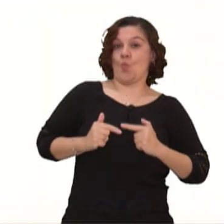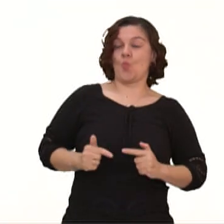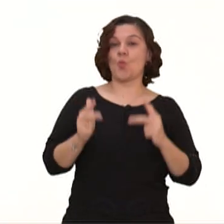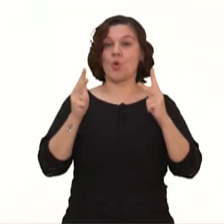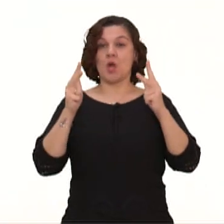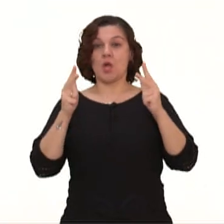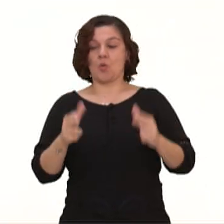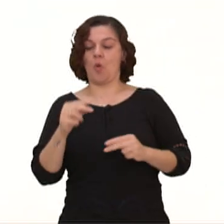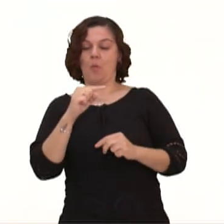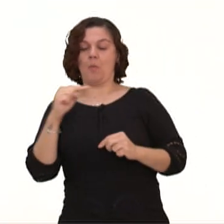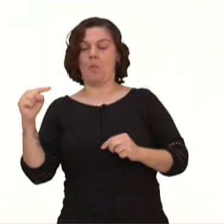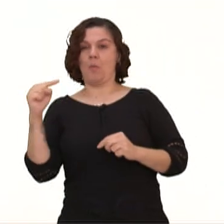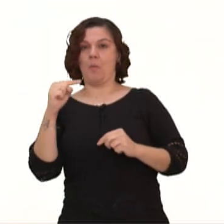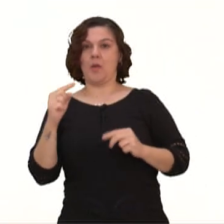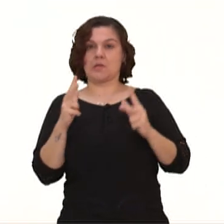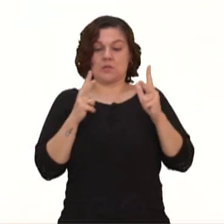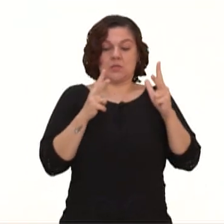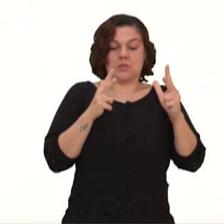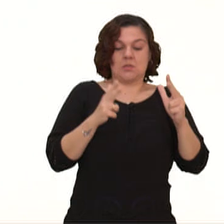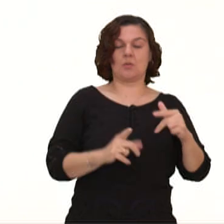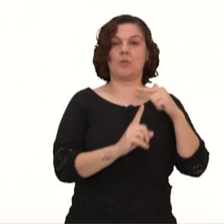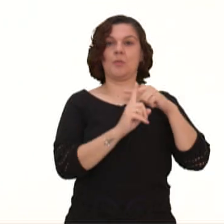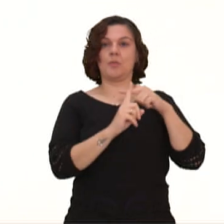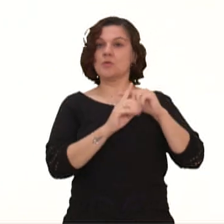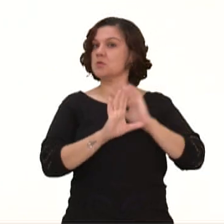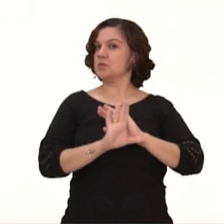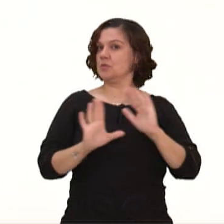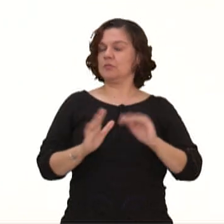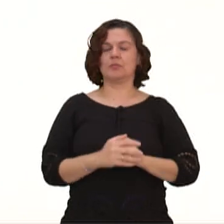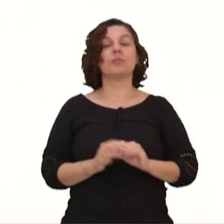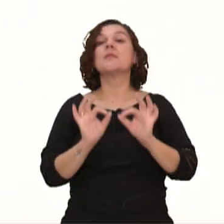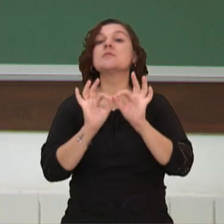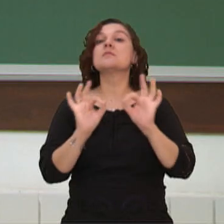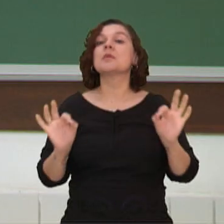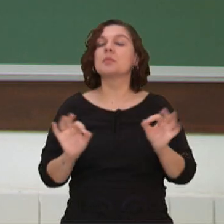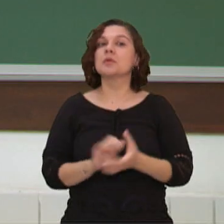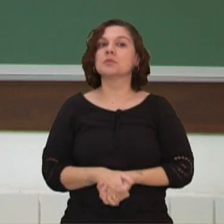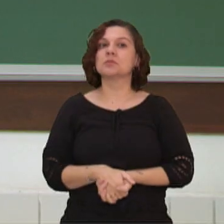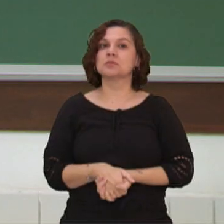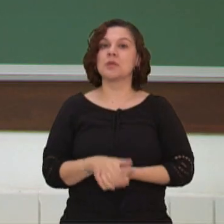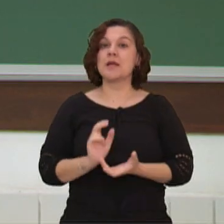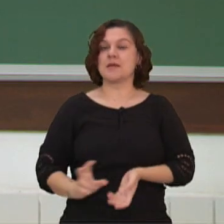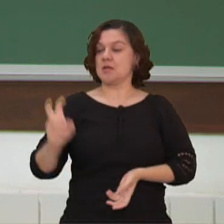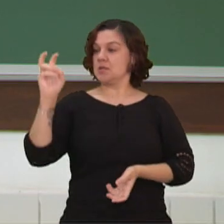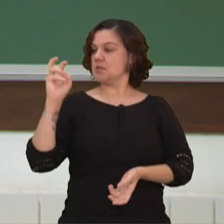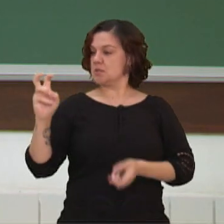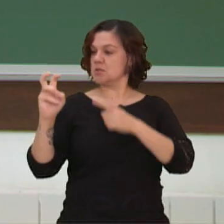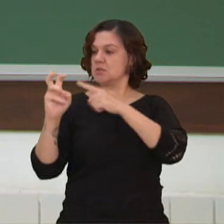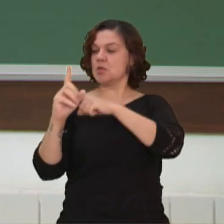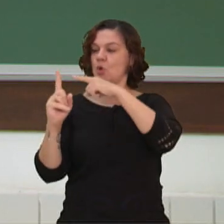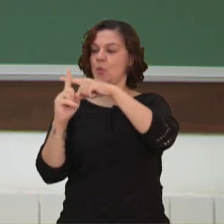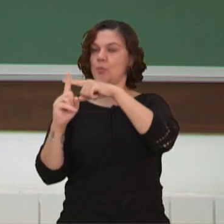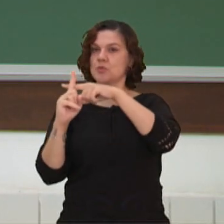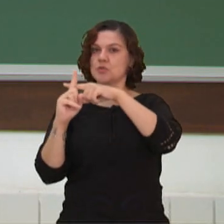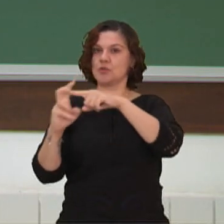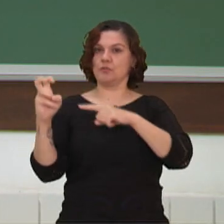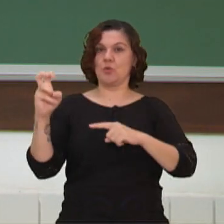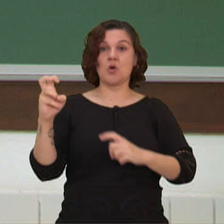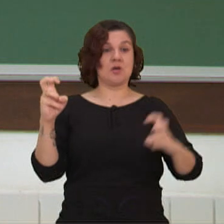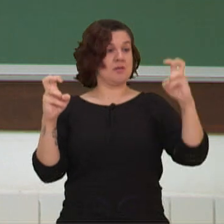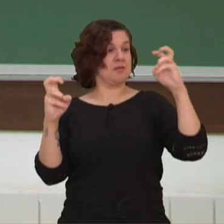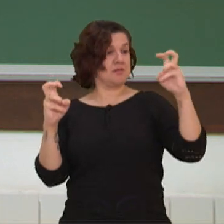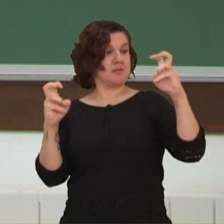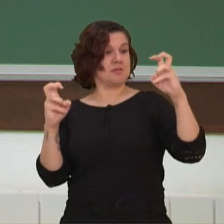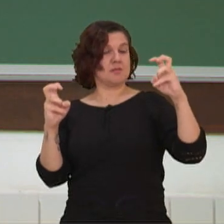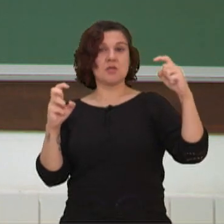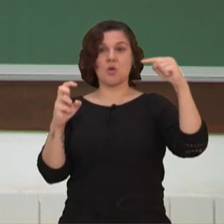elétrons é igual ao número de prótons. Pessoal, simples. 5 cargas positivas, 5 cargas negativas.